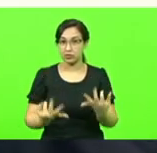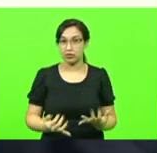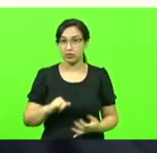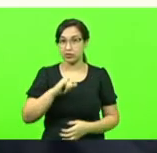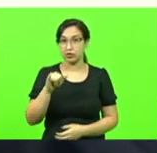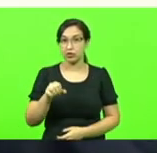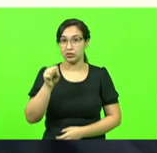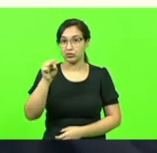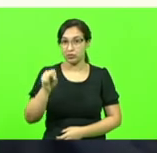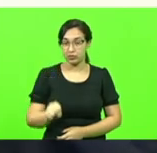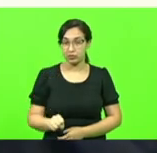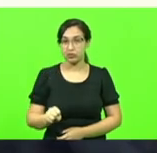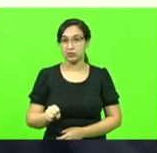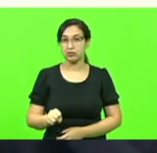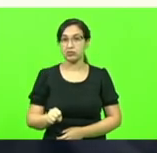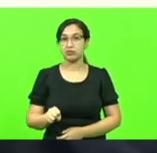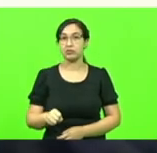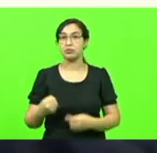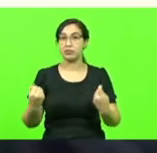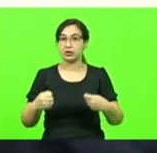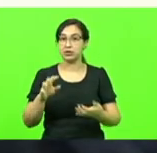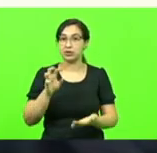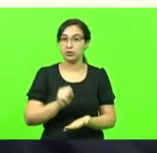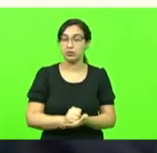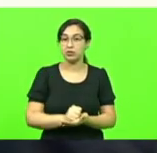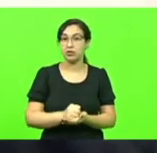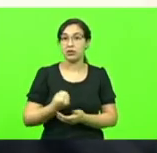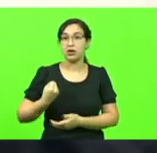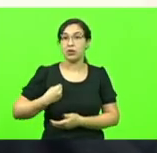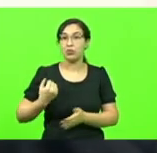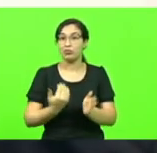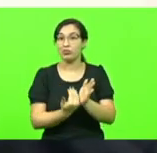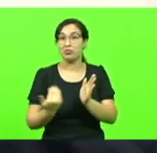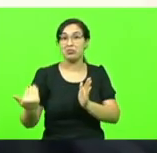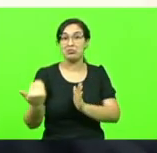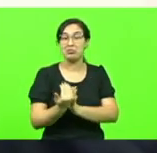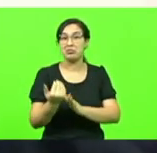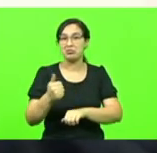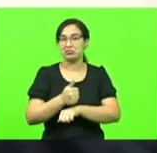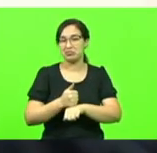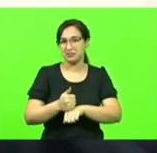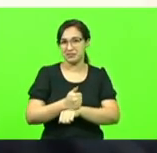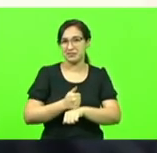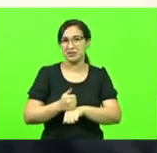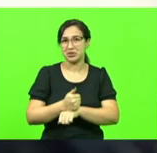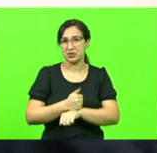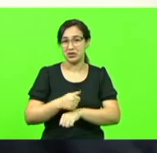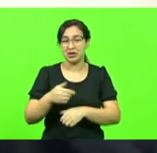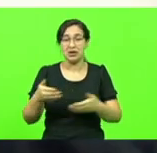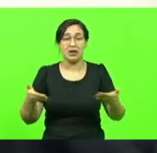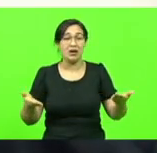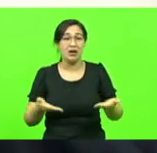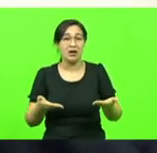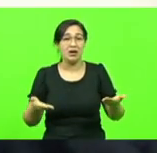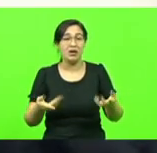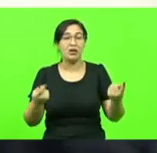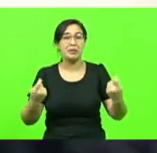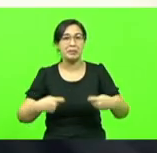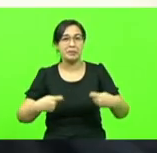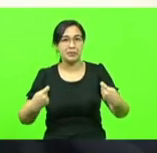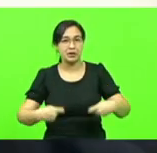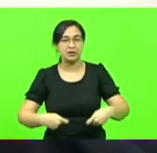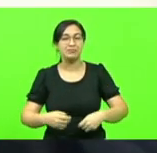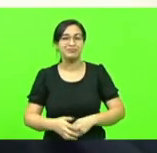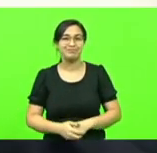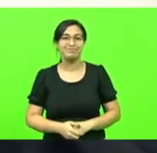cobrir a demanda, ela teria que contratar um número bem maior de profissionais do que, de repente, agora teria essa